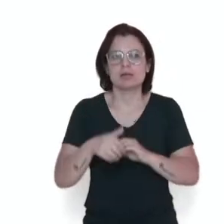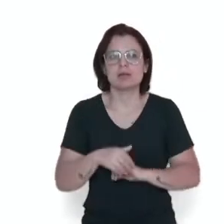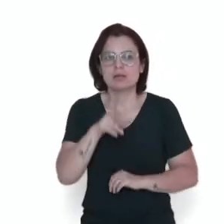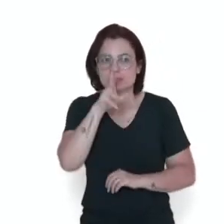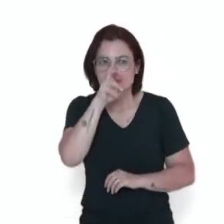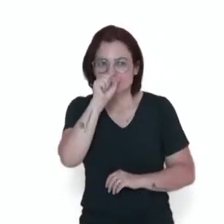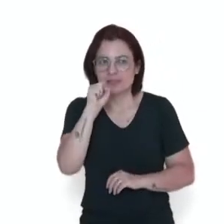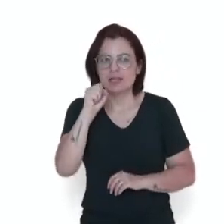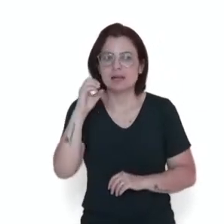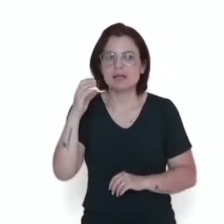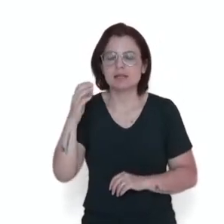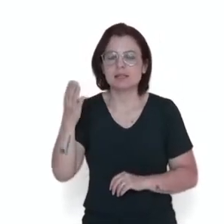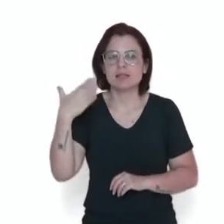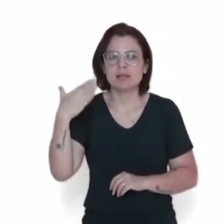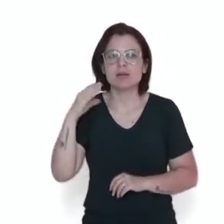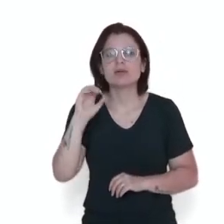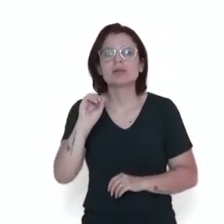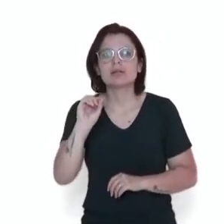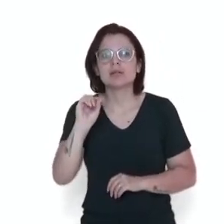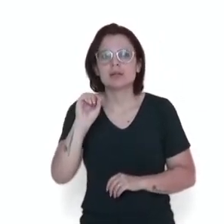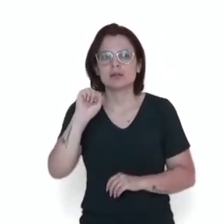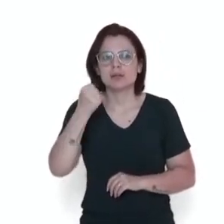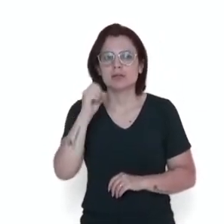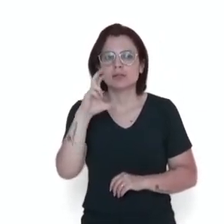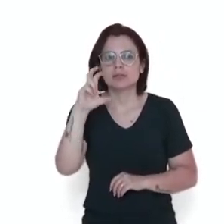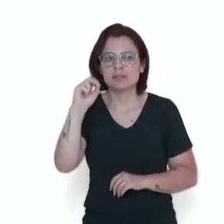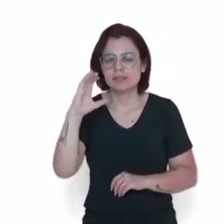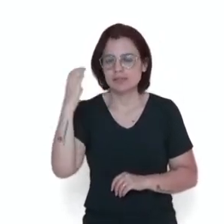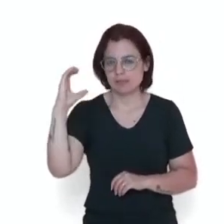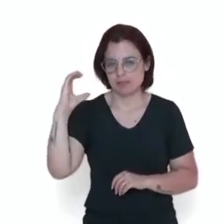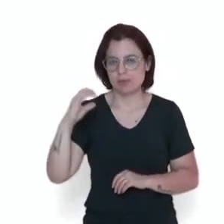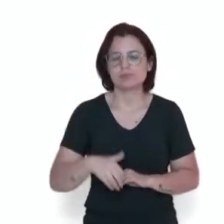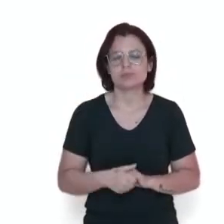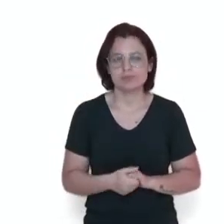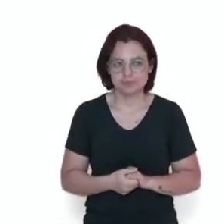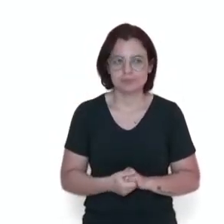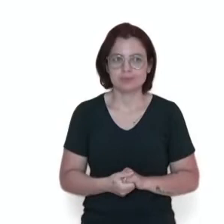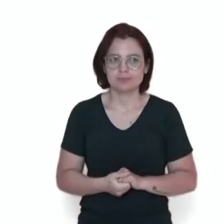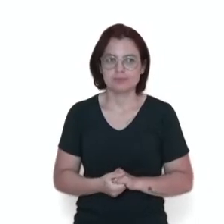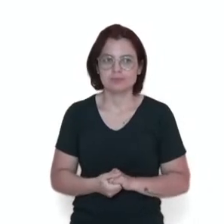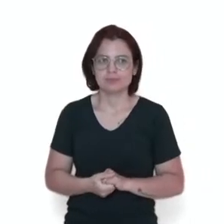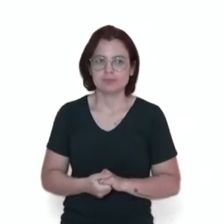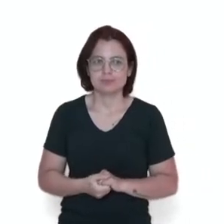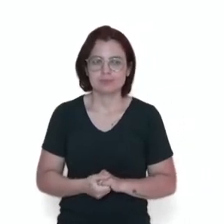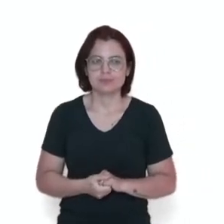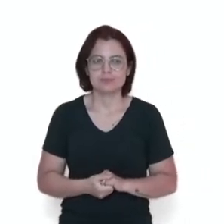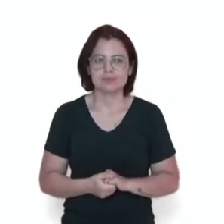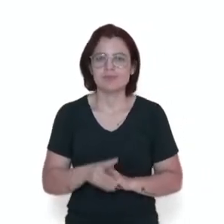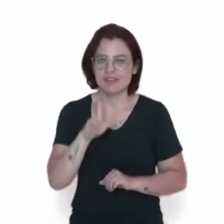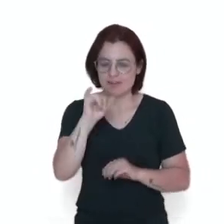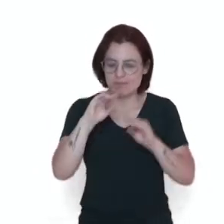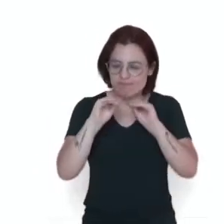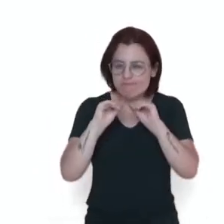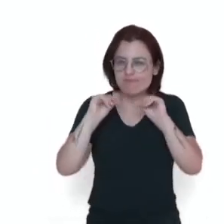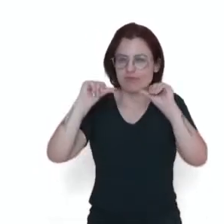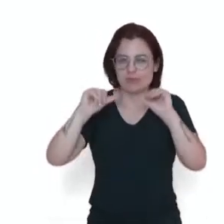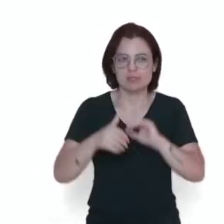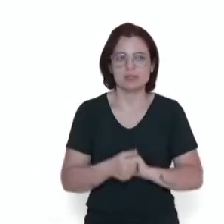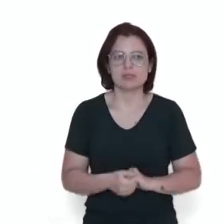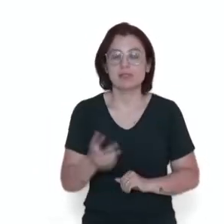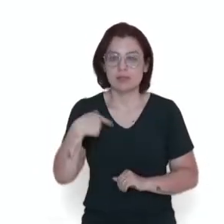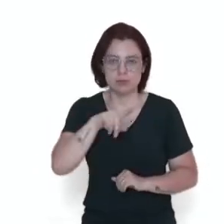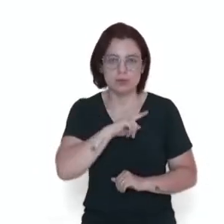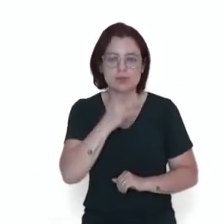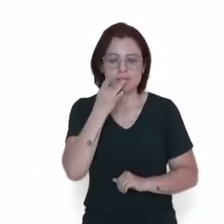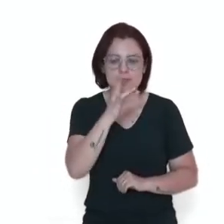exemplo, o ponto de fusão do cloreto de sódio é aproximadamente 850 graus Celsius. Cloreto de sódio, o nosso sal de cozinha. Então